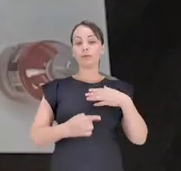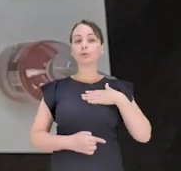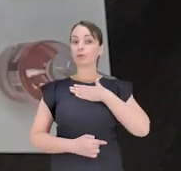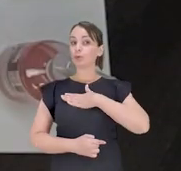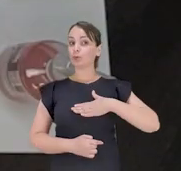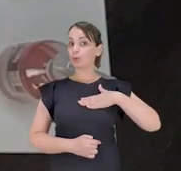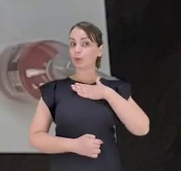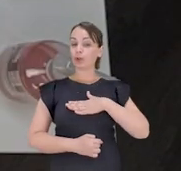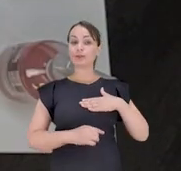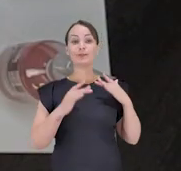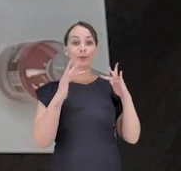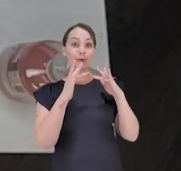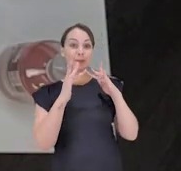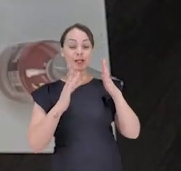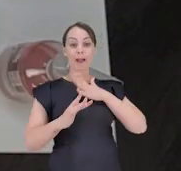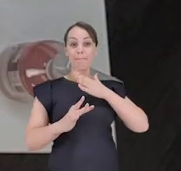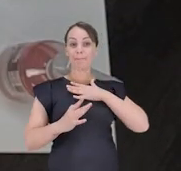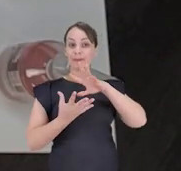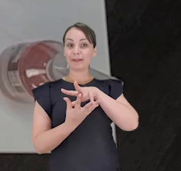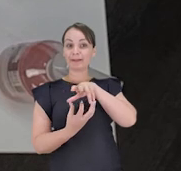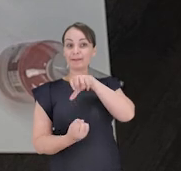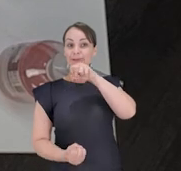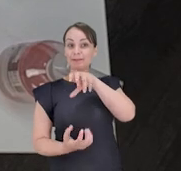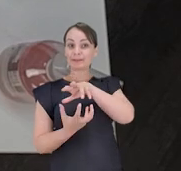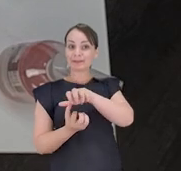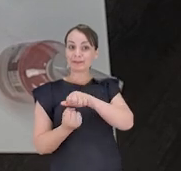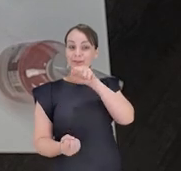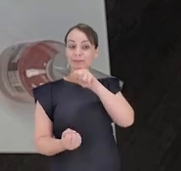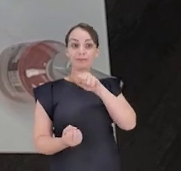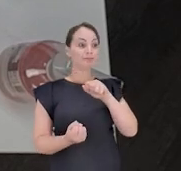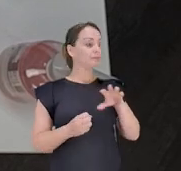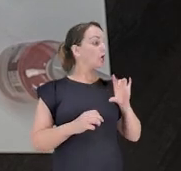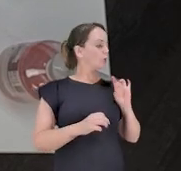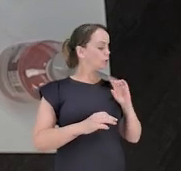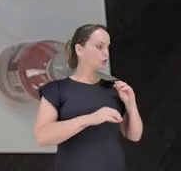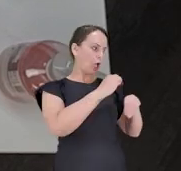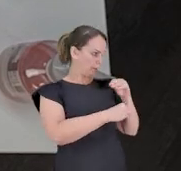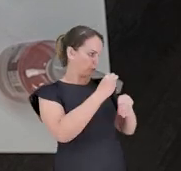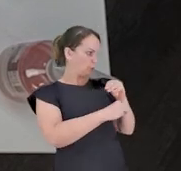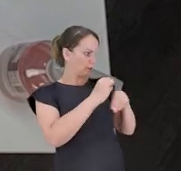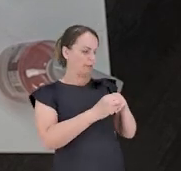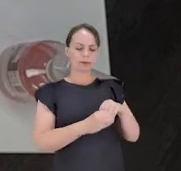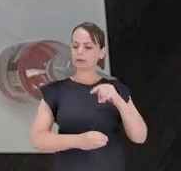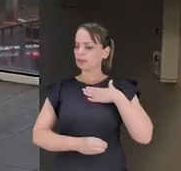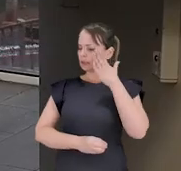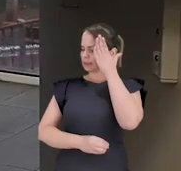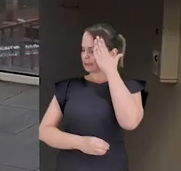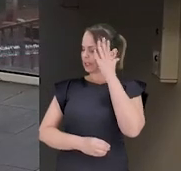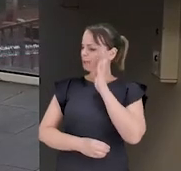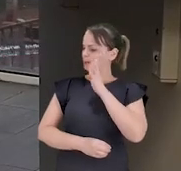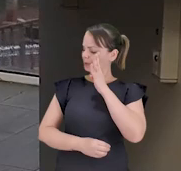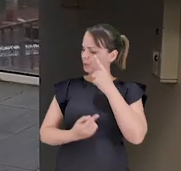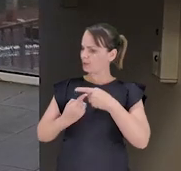lindo, pra combinar também com a minha slime. E é só fazer assim, Ju, daí... Só misturar. Misturar. Sabe o que é muito legal? Que são ingredientes que